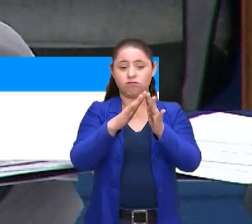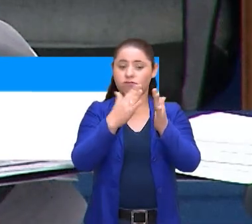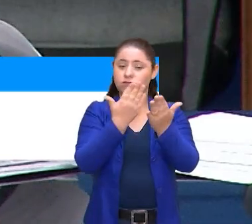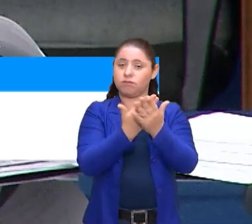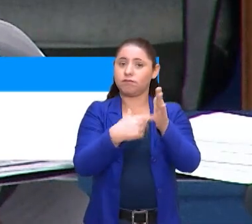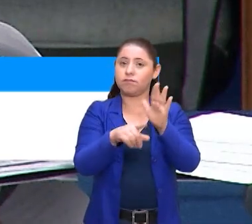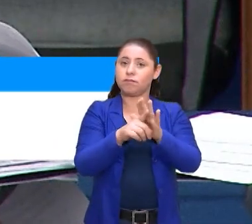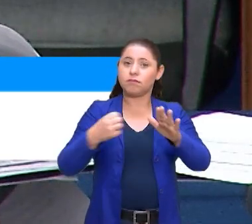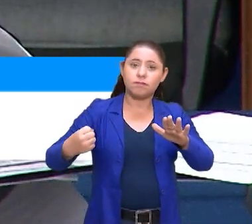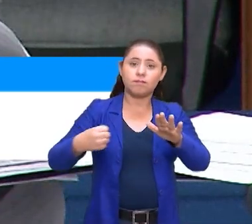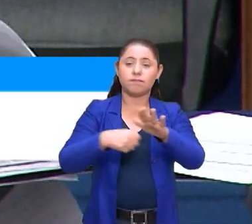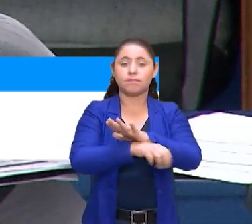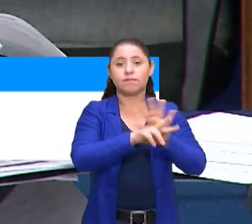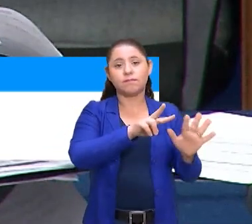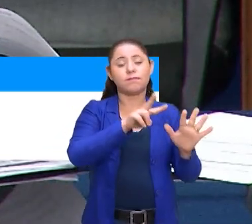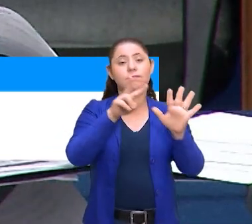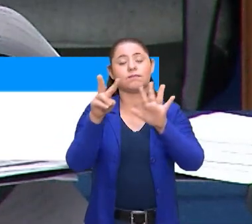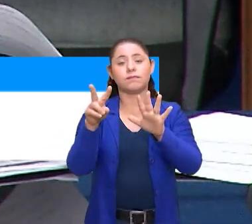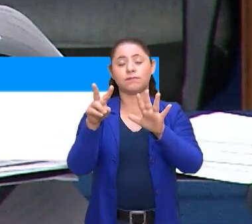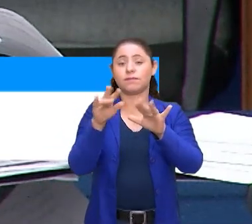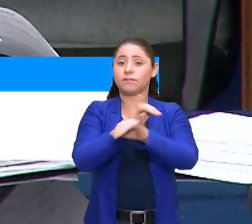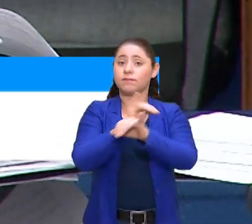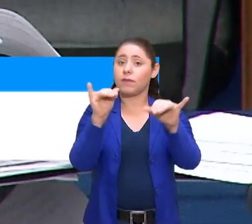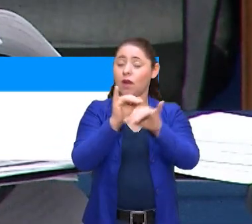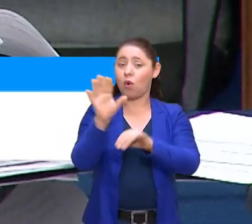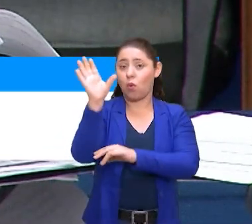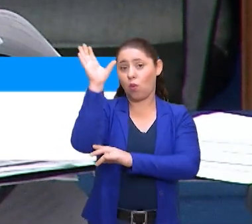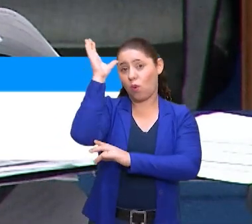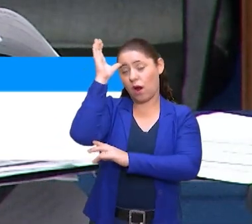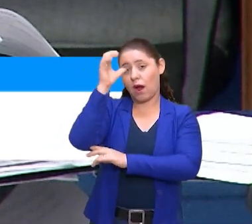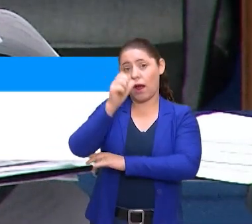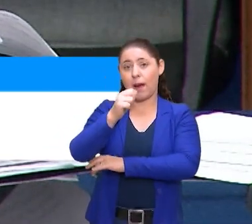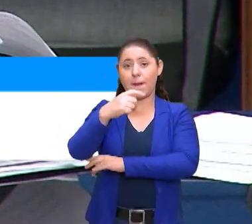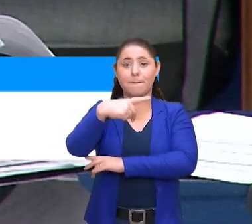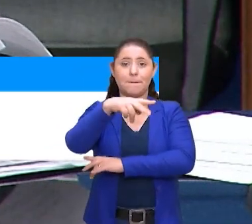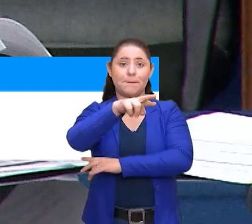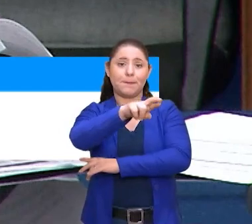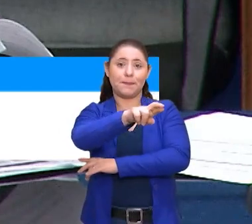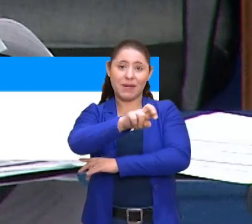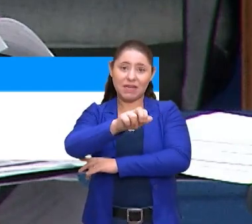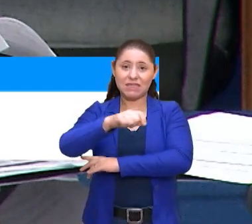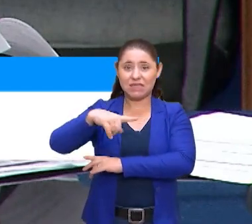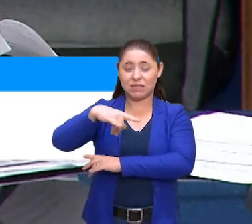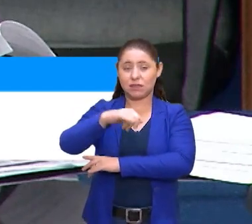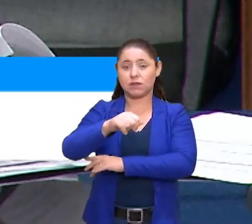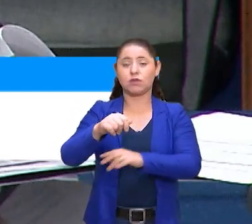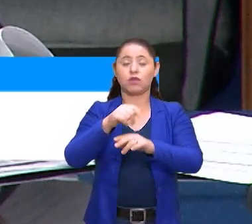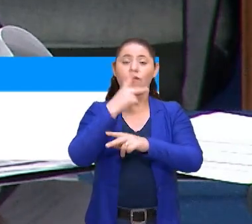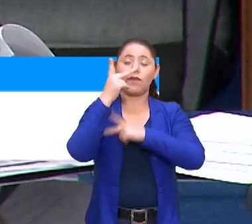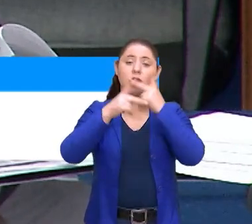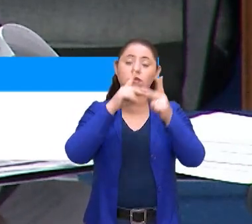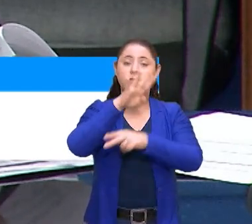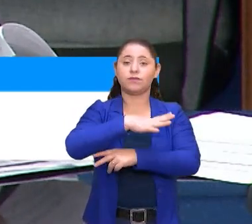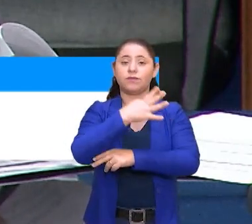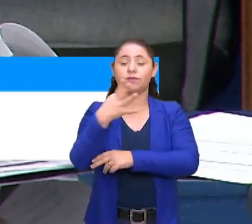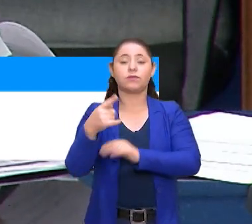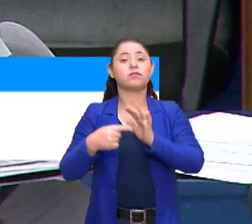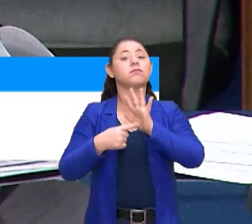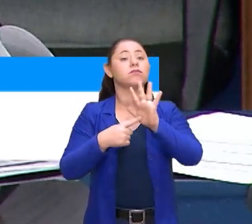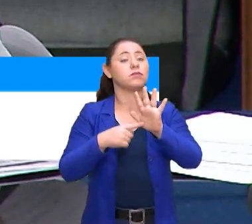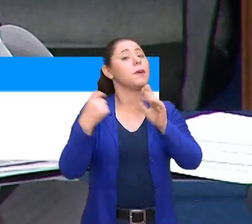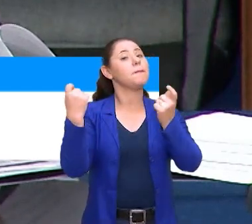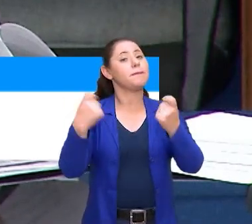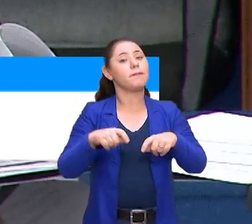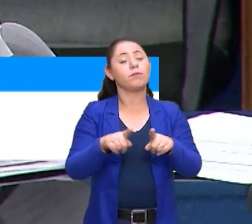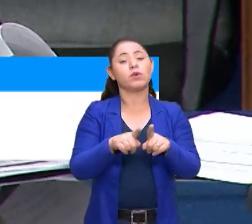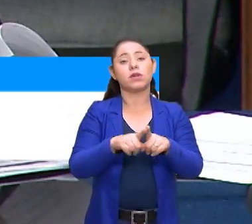desta Casa. Assim, a inclusão da Semana de Informação e Conscientização sobre a Apraxia de Fala na infância no calendário de